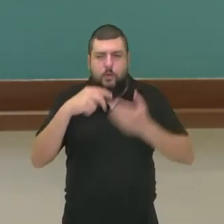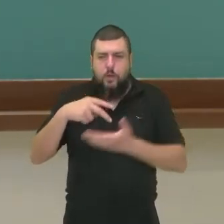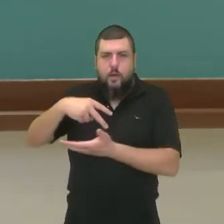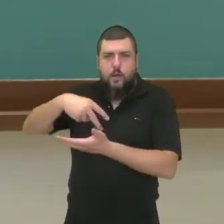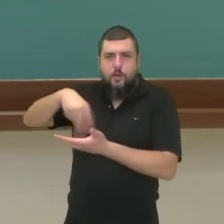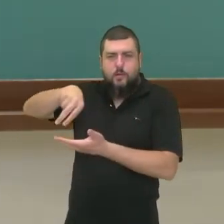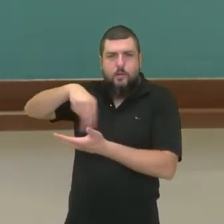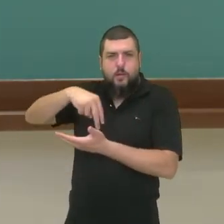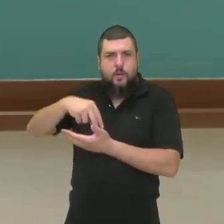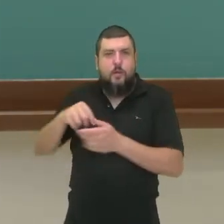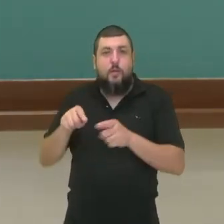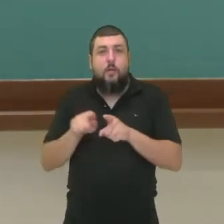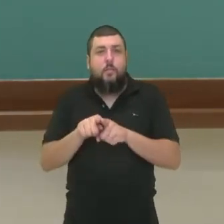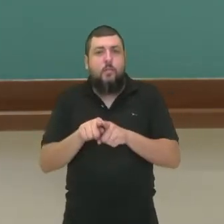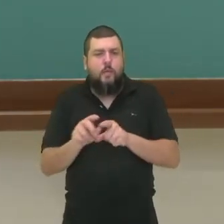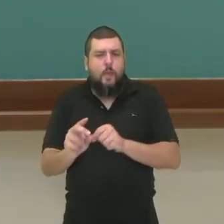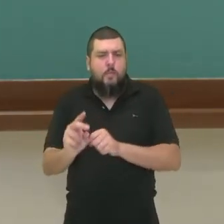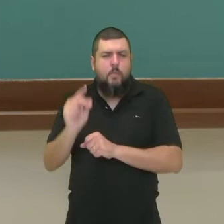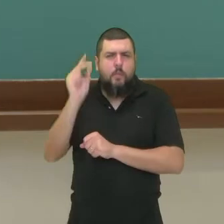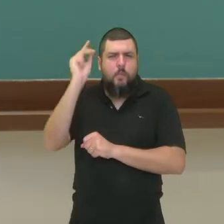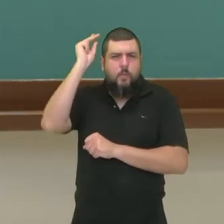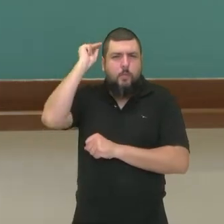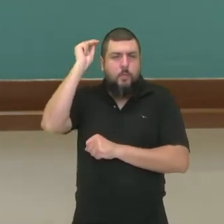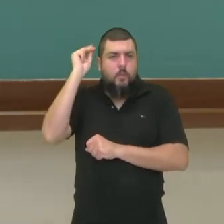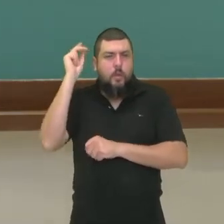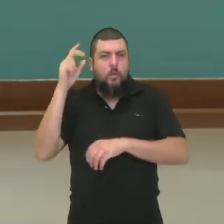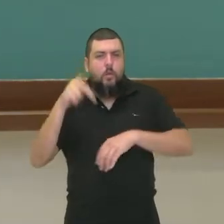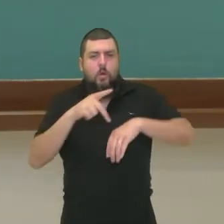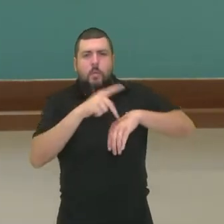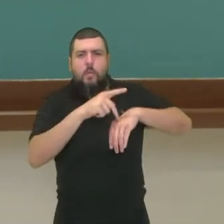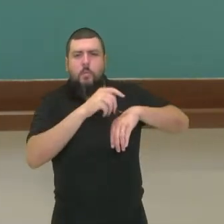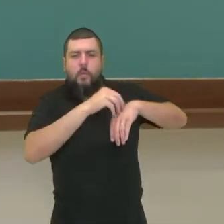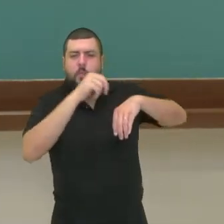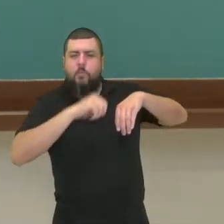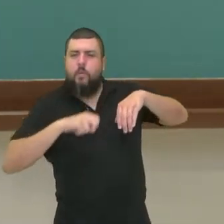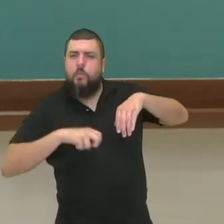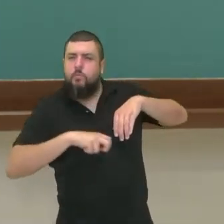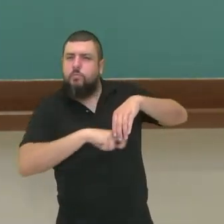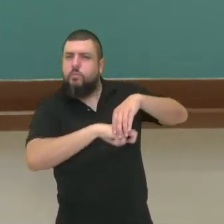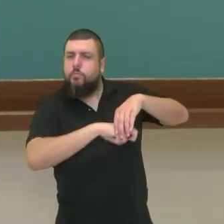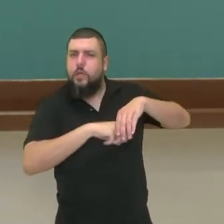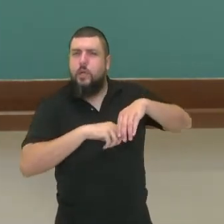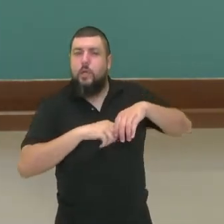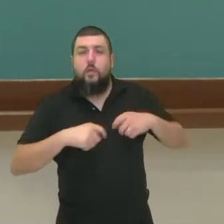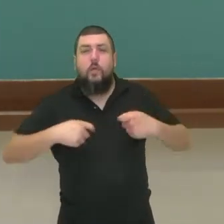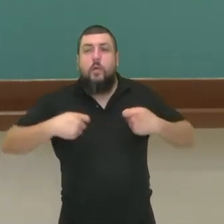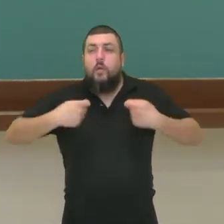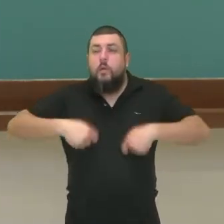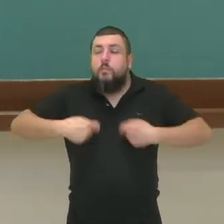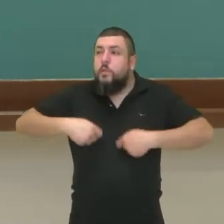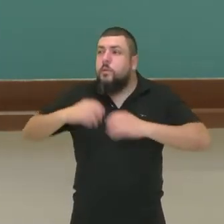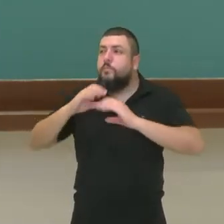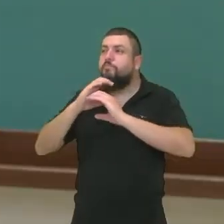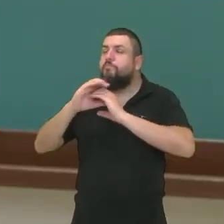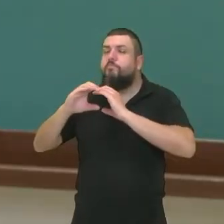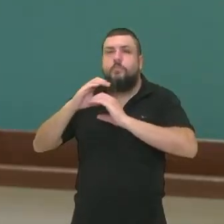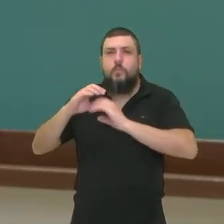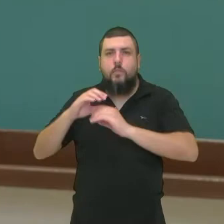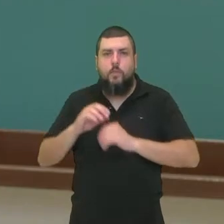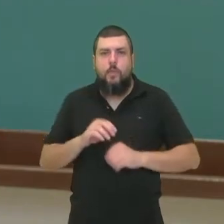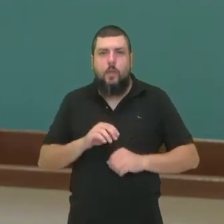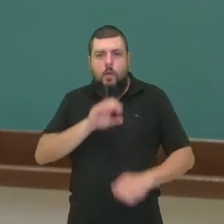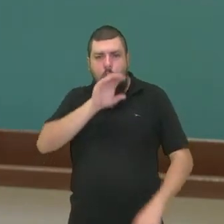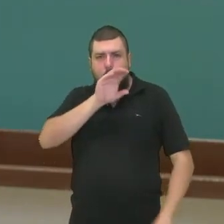arte primitiva, o homem primitivo. Ele precisava se comunicar, então antes de mesmo desenvolver a fala, ele estava